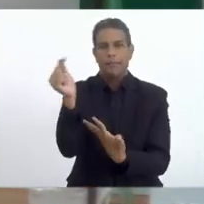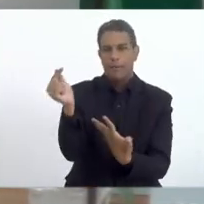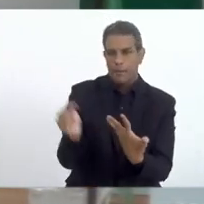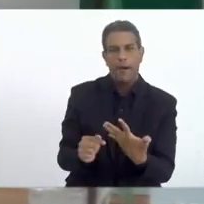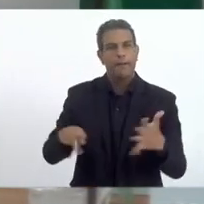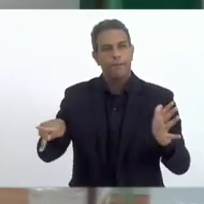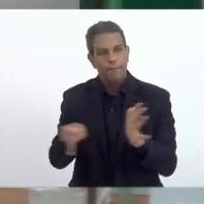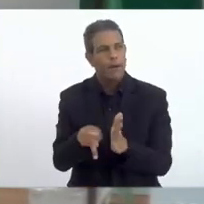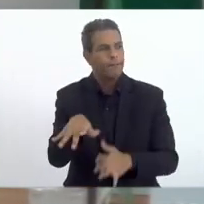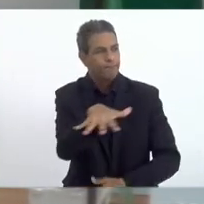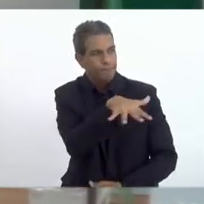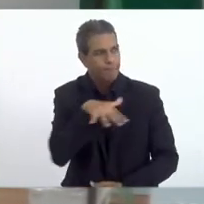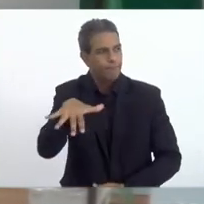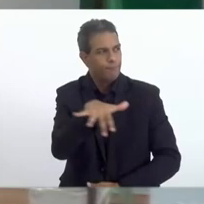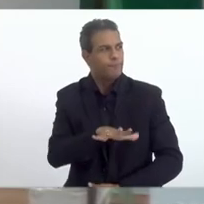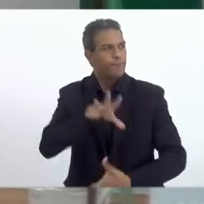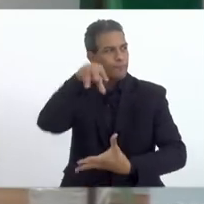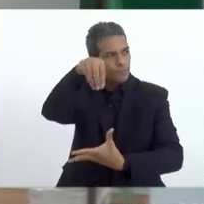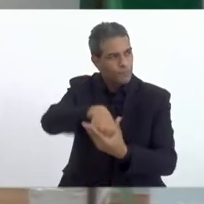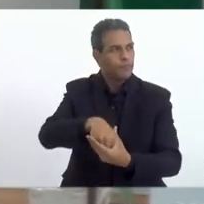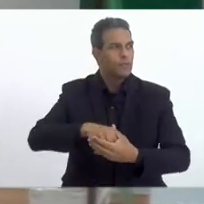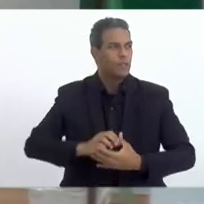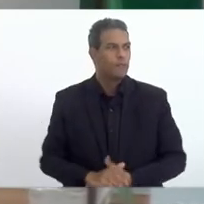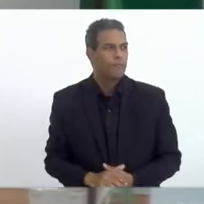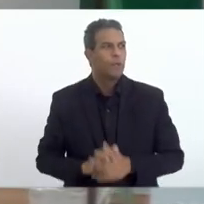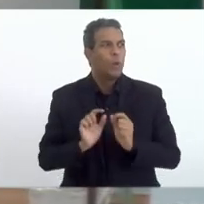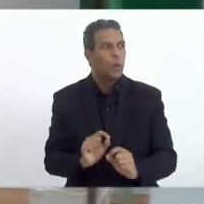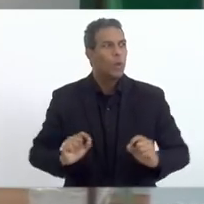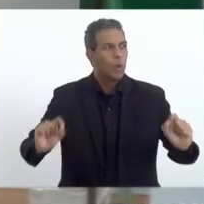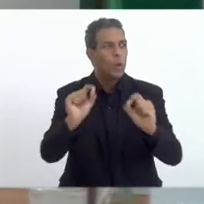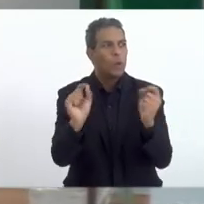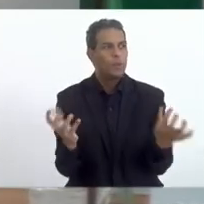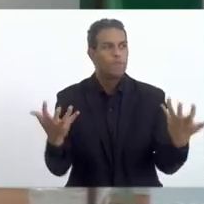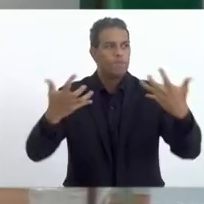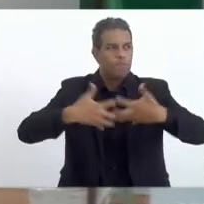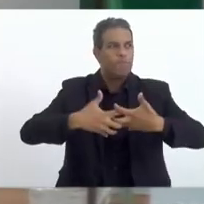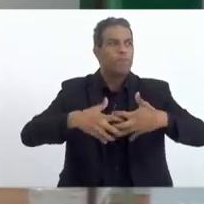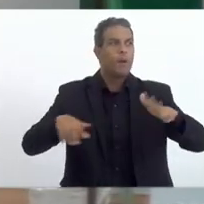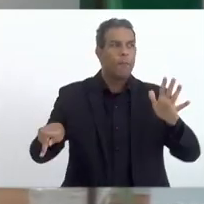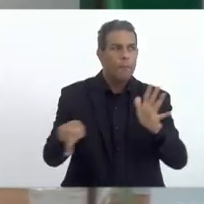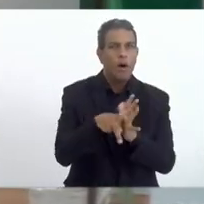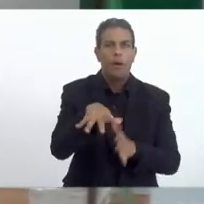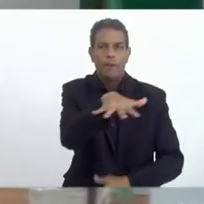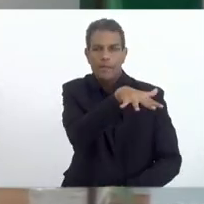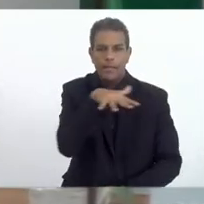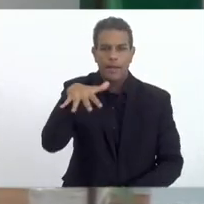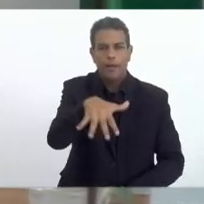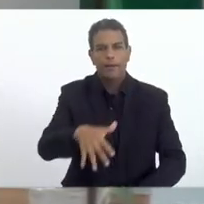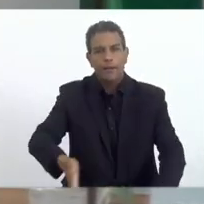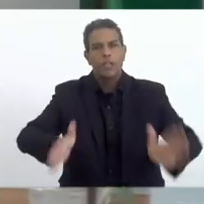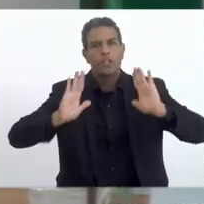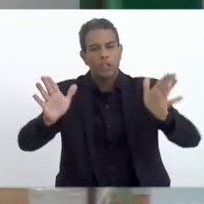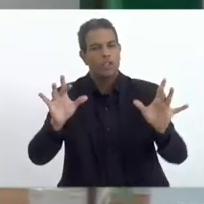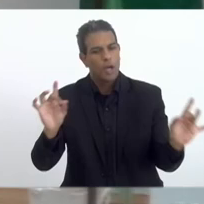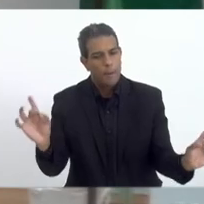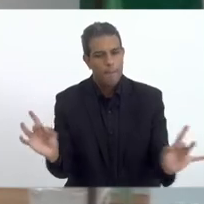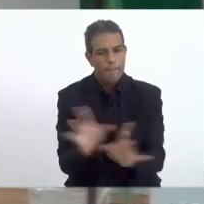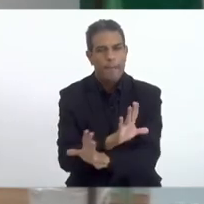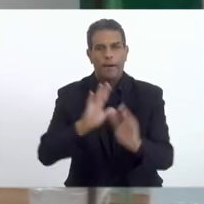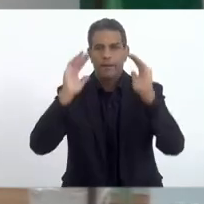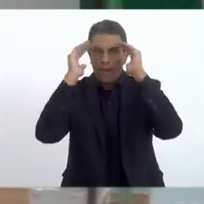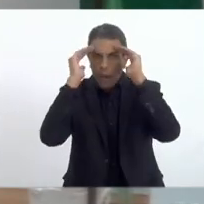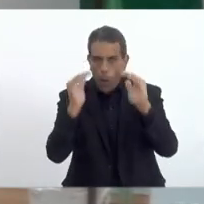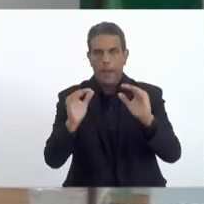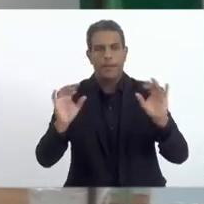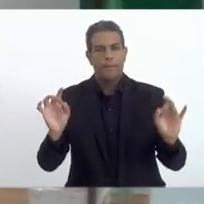prerrogativas dos desembargadores. Então, essas são as funções de Estado já absolutamente